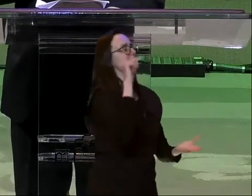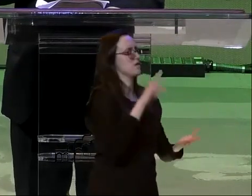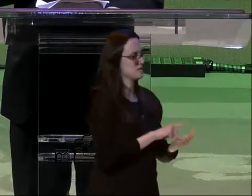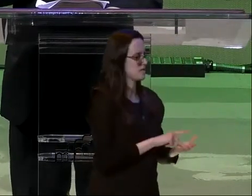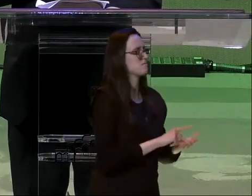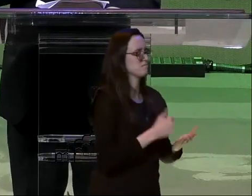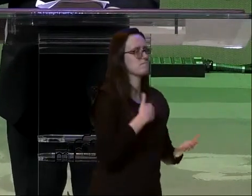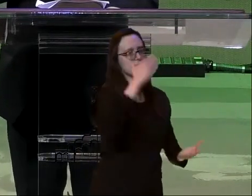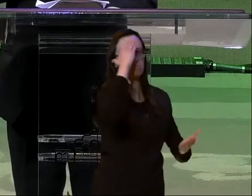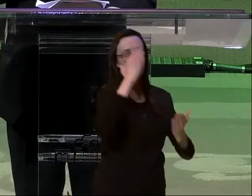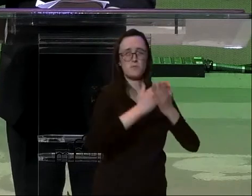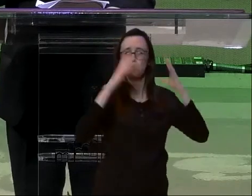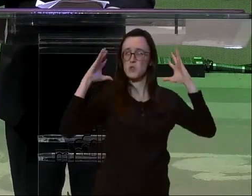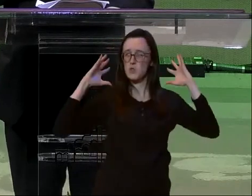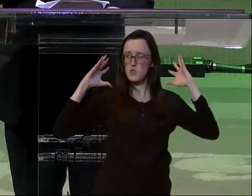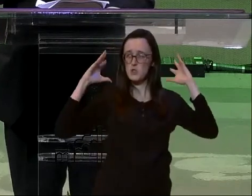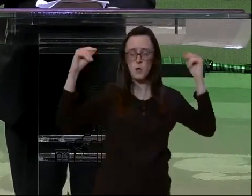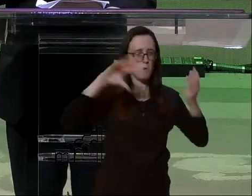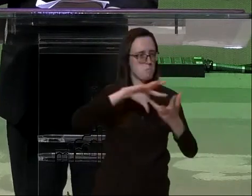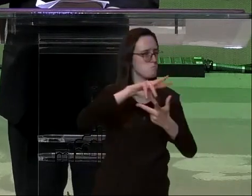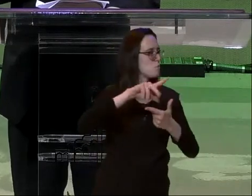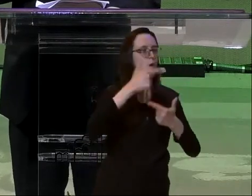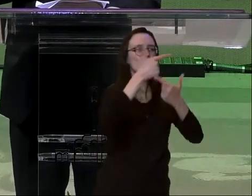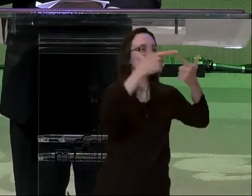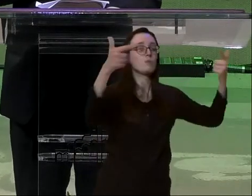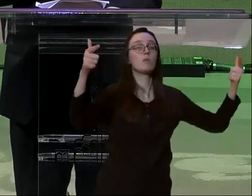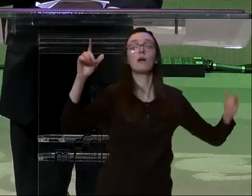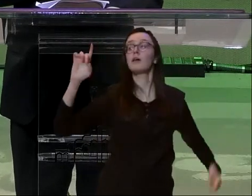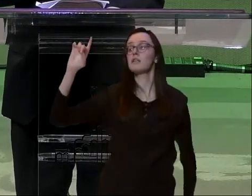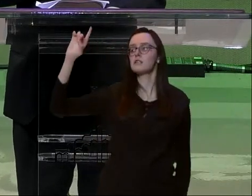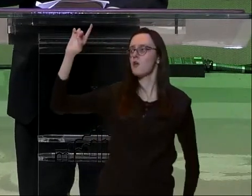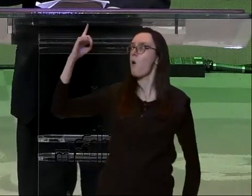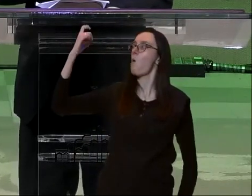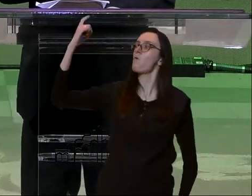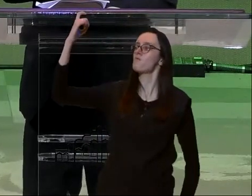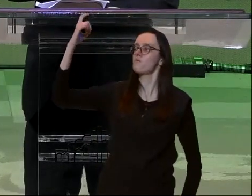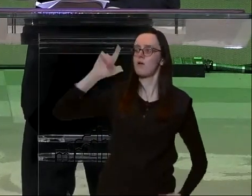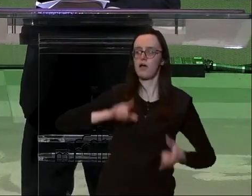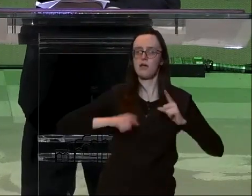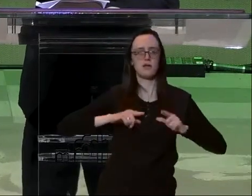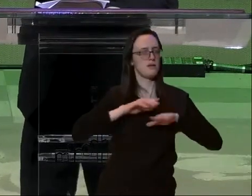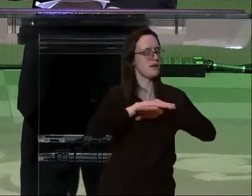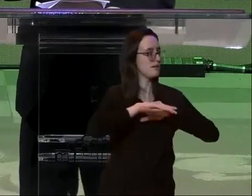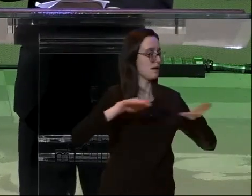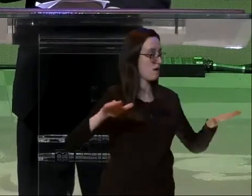que em toda a terra não há Deus, senão em Israel.